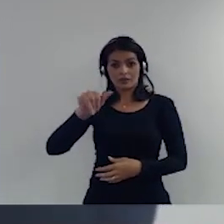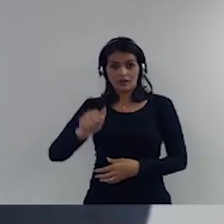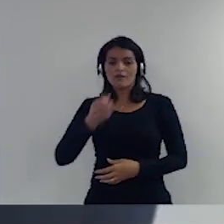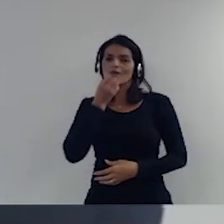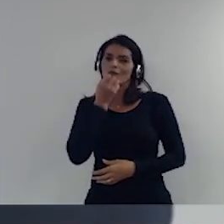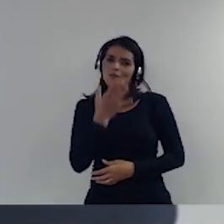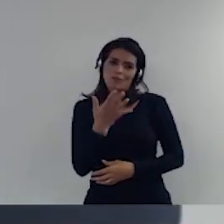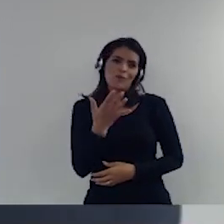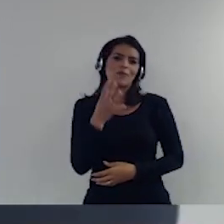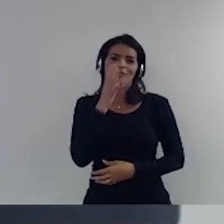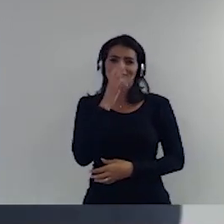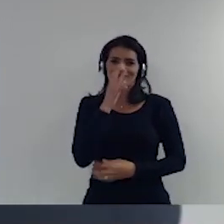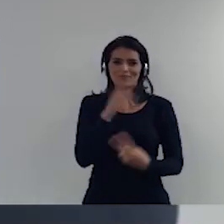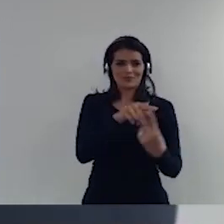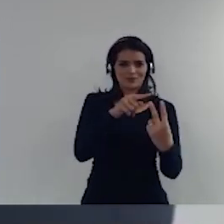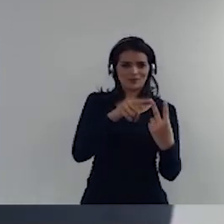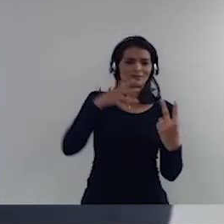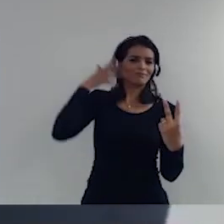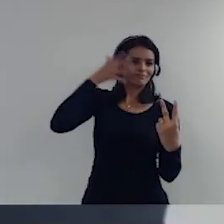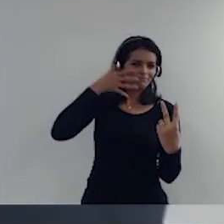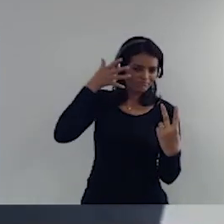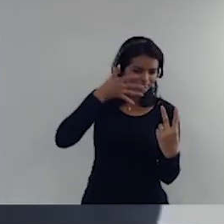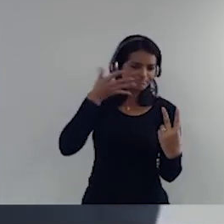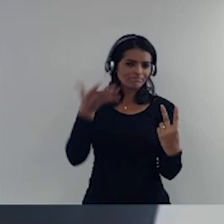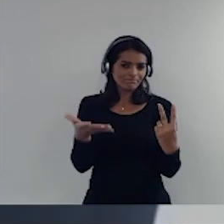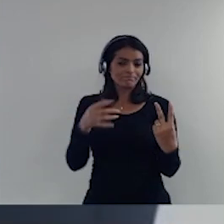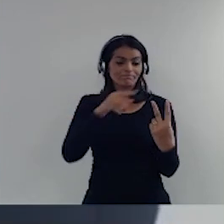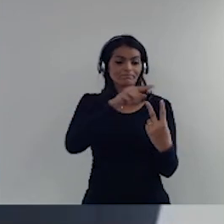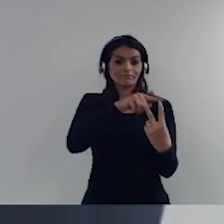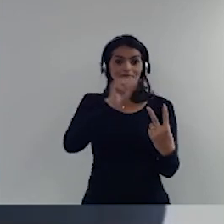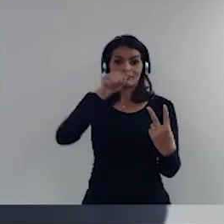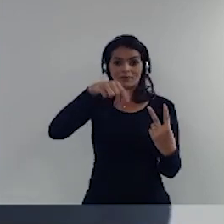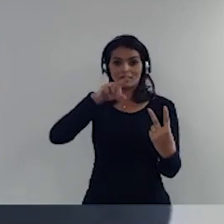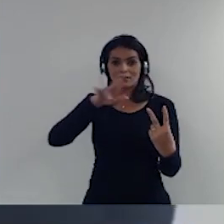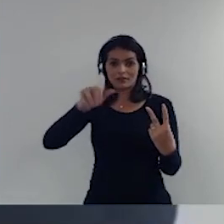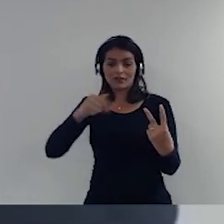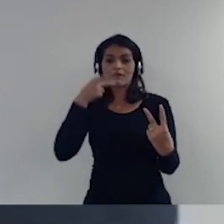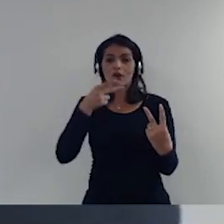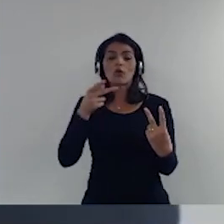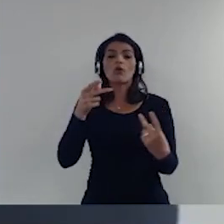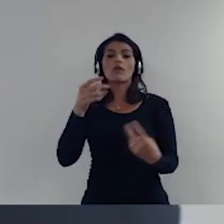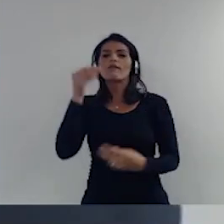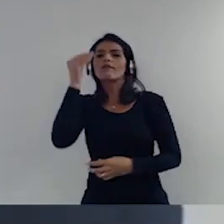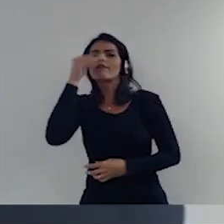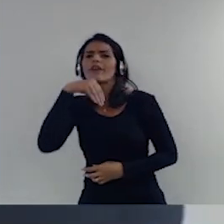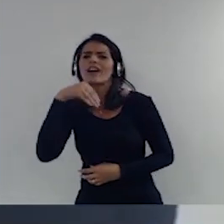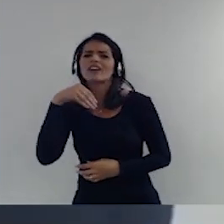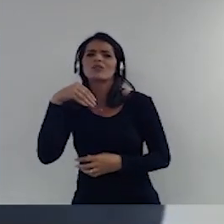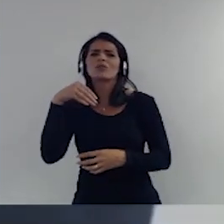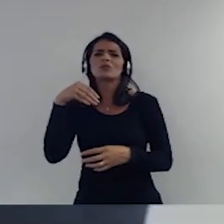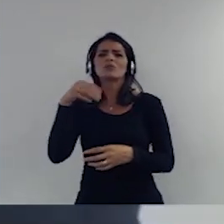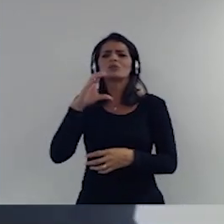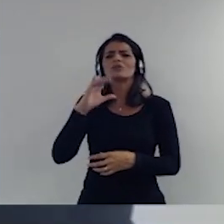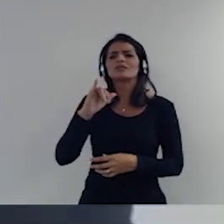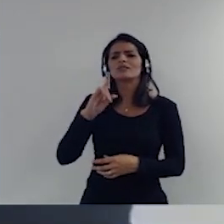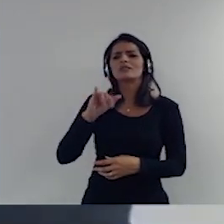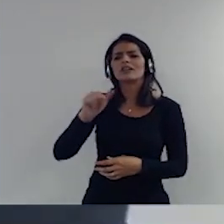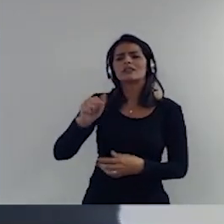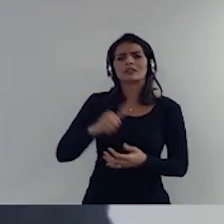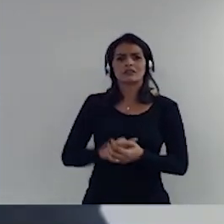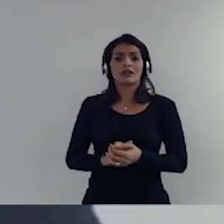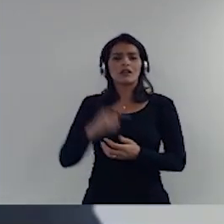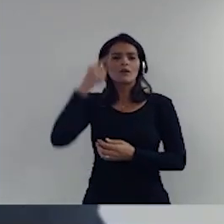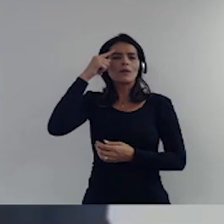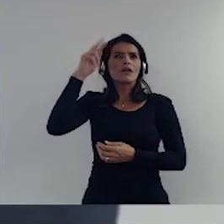bom ouvir as duas palestras, e a doutora Andréia, ela falou sobre a fragilidade da cidadania, e aí eu lembrei muito sobre